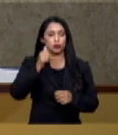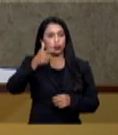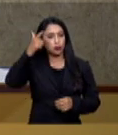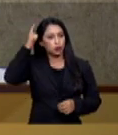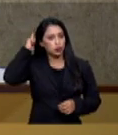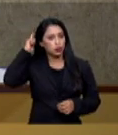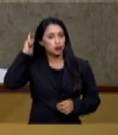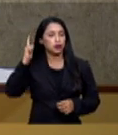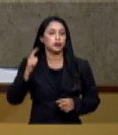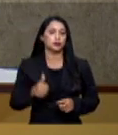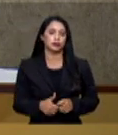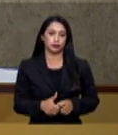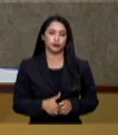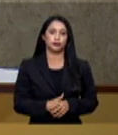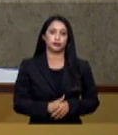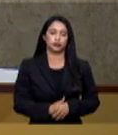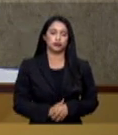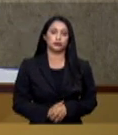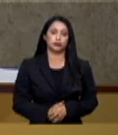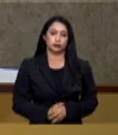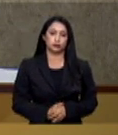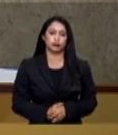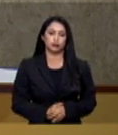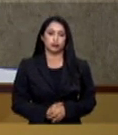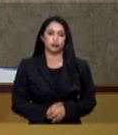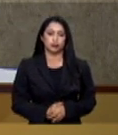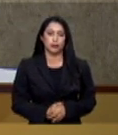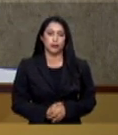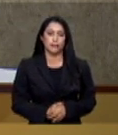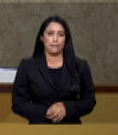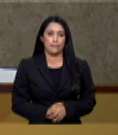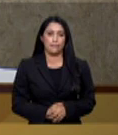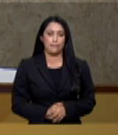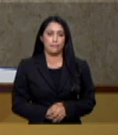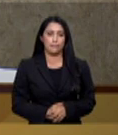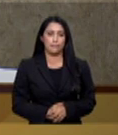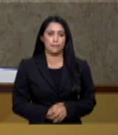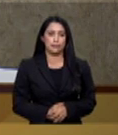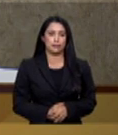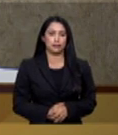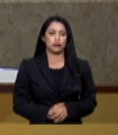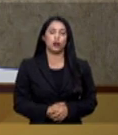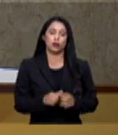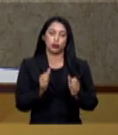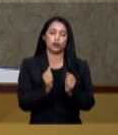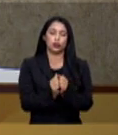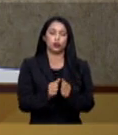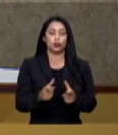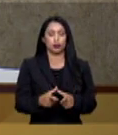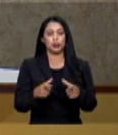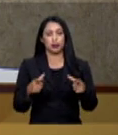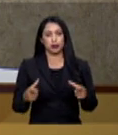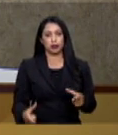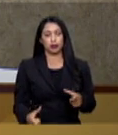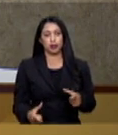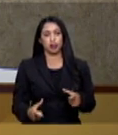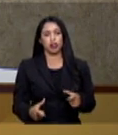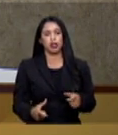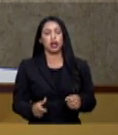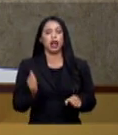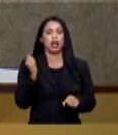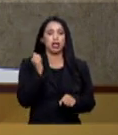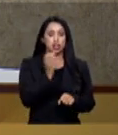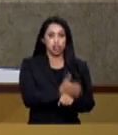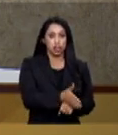ao Ministério Público. Isso, exatamente. Isso? Exatamente. É. Então, continua isso, sendo com maioria, com maioria, vencido o